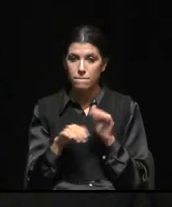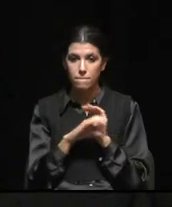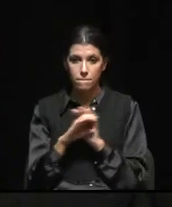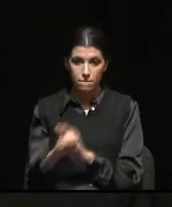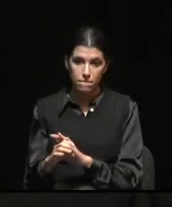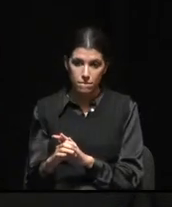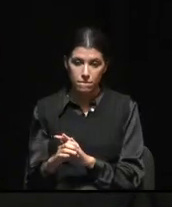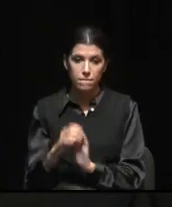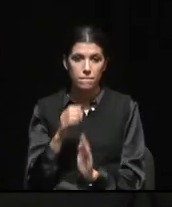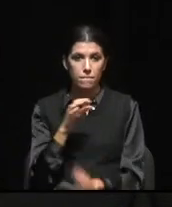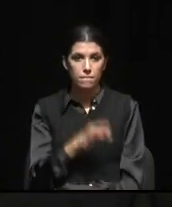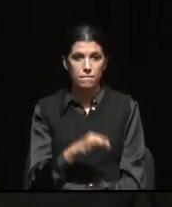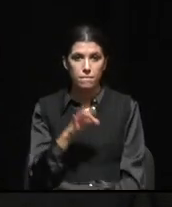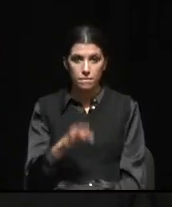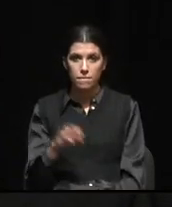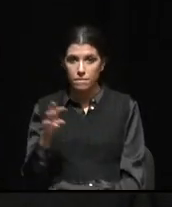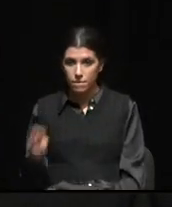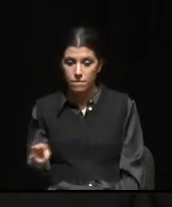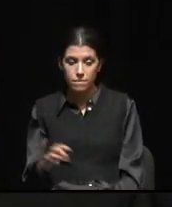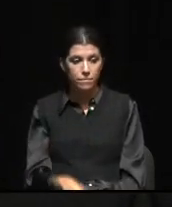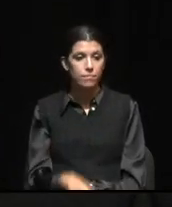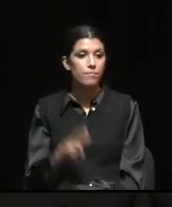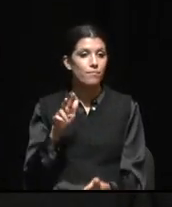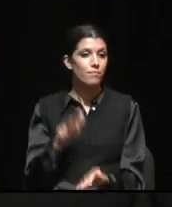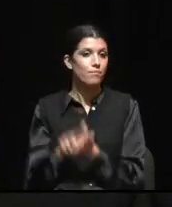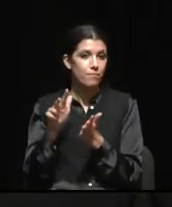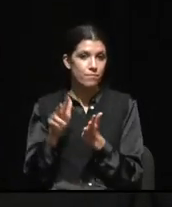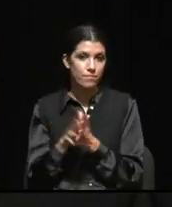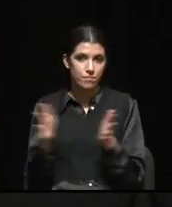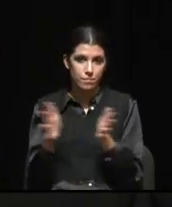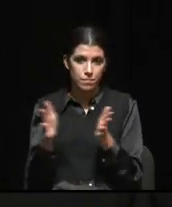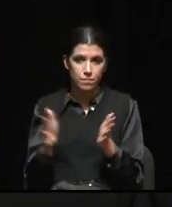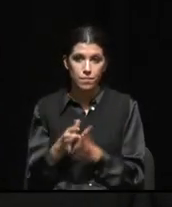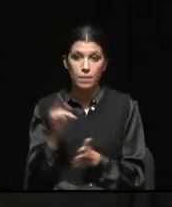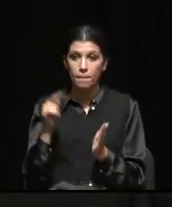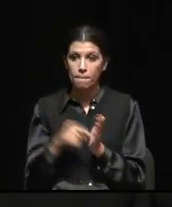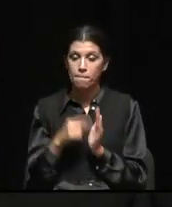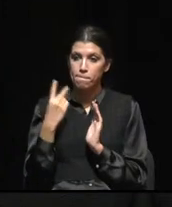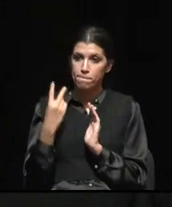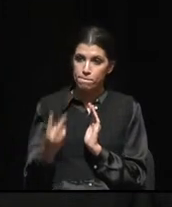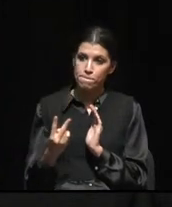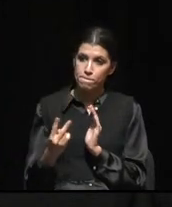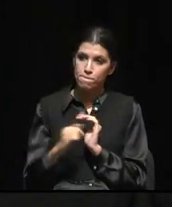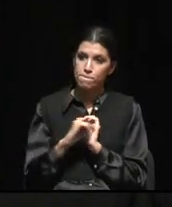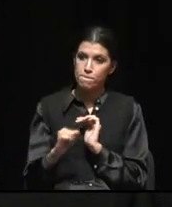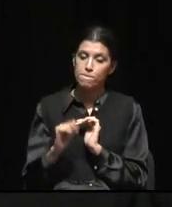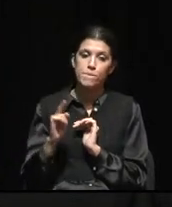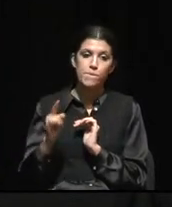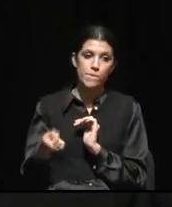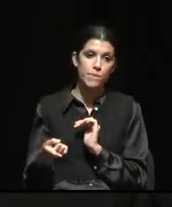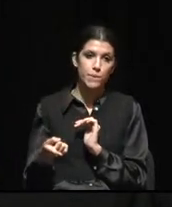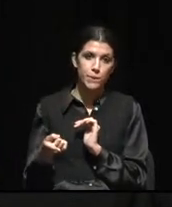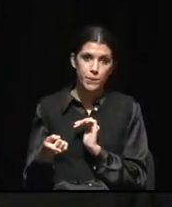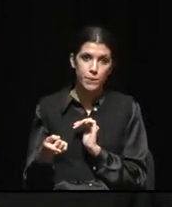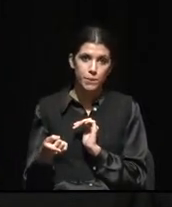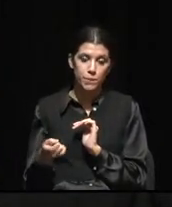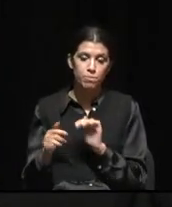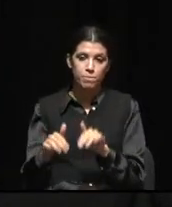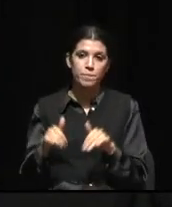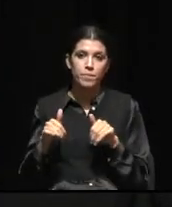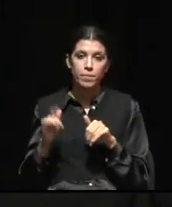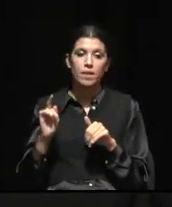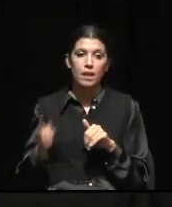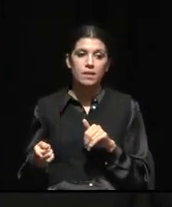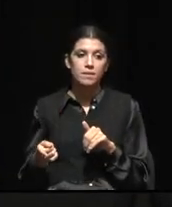chega ippm aprovado por maioria ponto do quem Vota contra quem